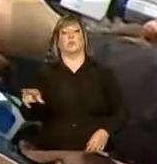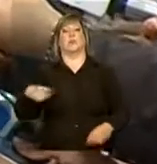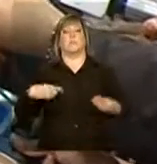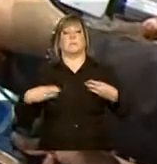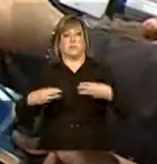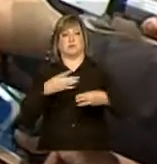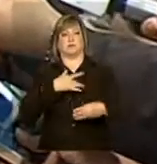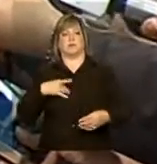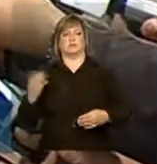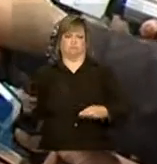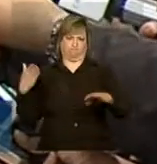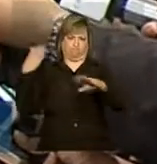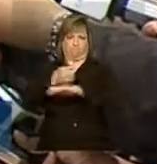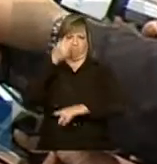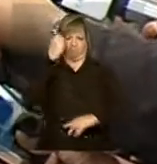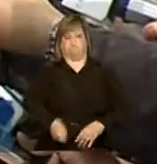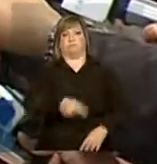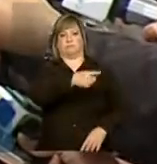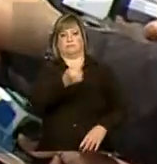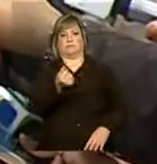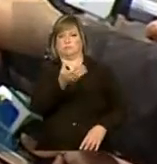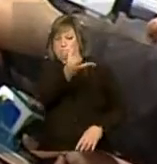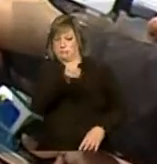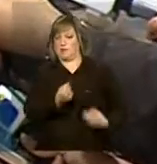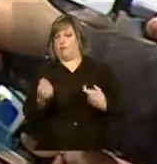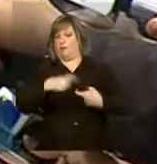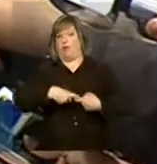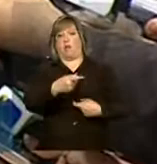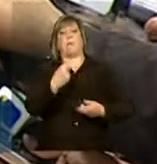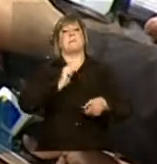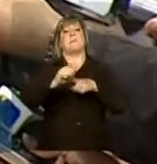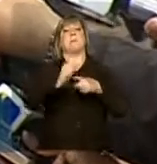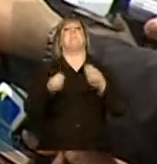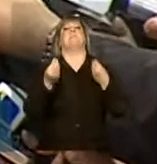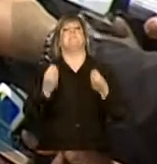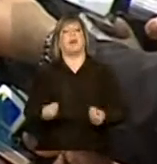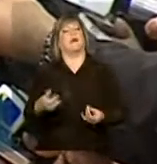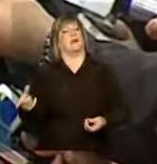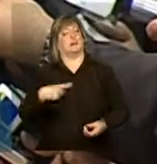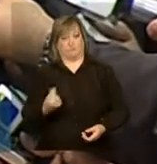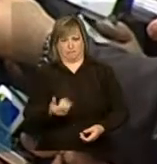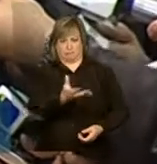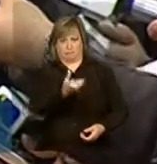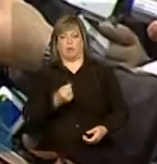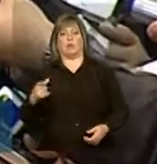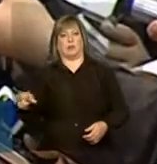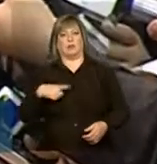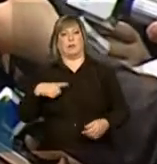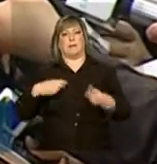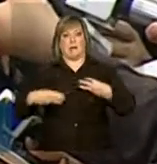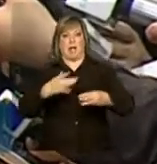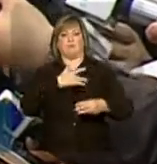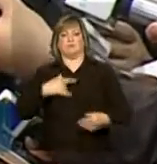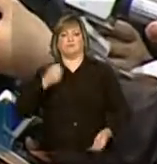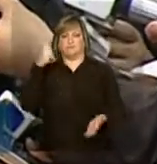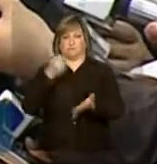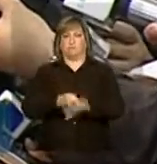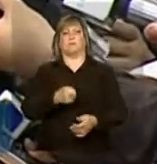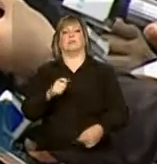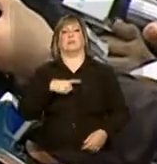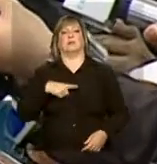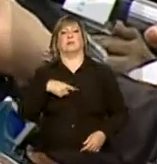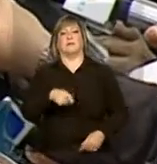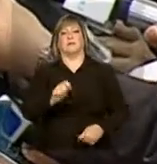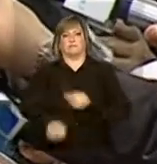vai para cima do plano de saúde para pegar o ressarcimento desse recurso ao Sistema Único de Saúde. Em 2013, nós vamos bater o